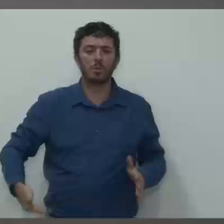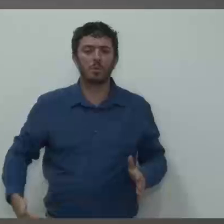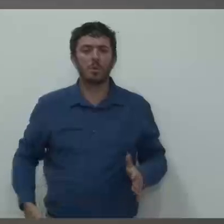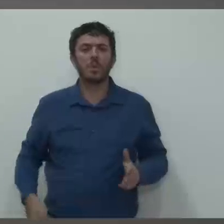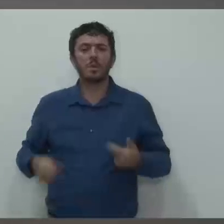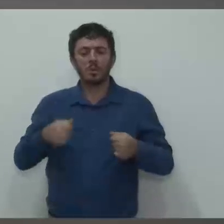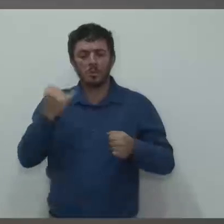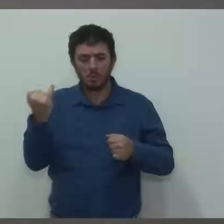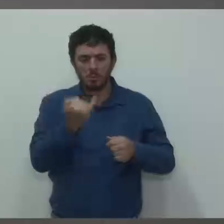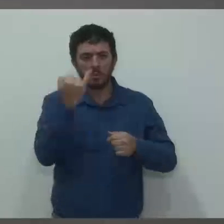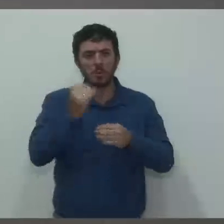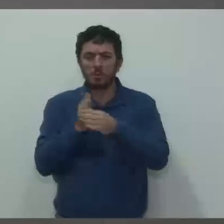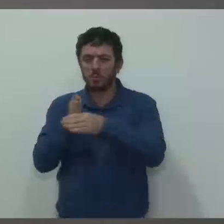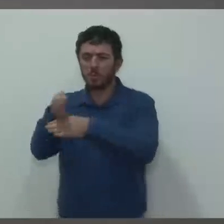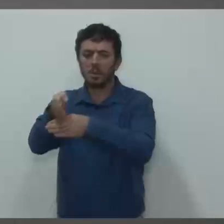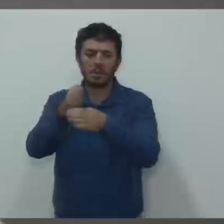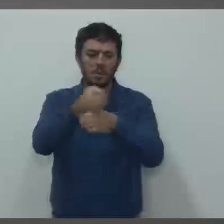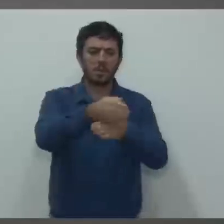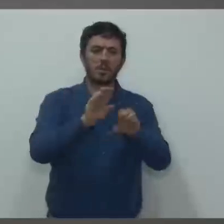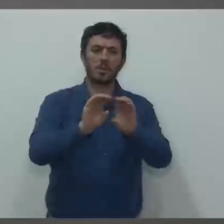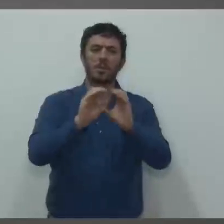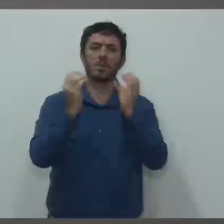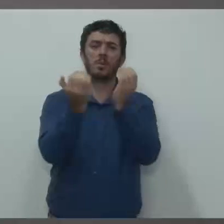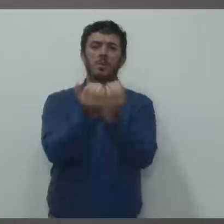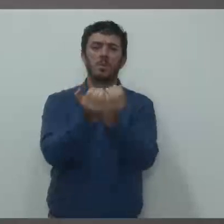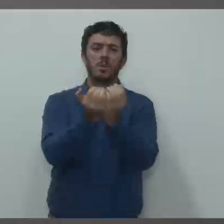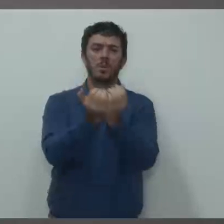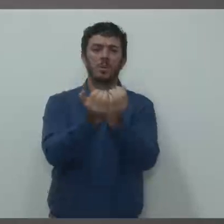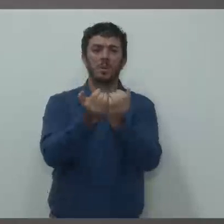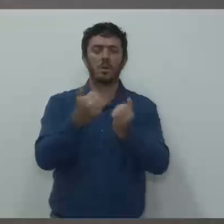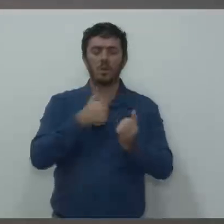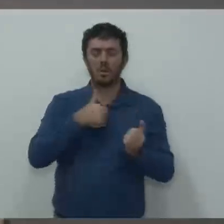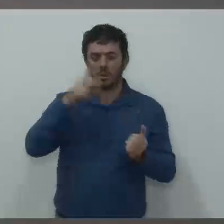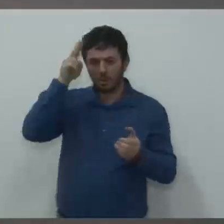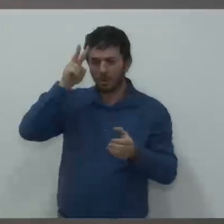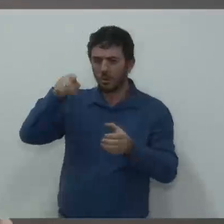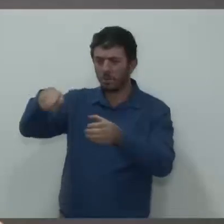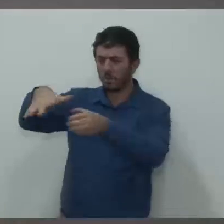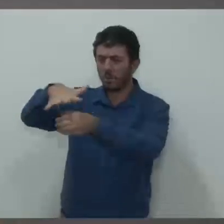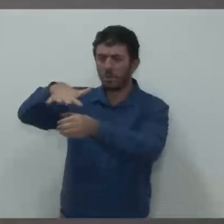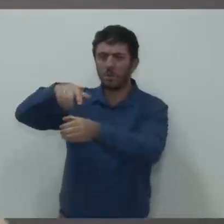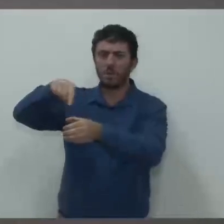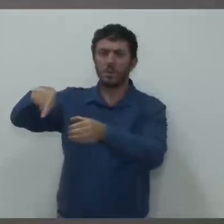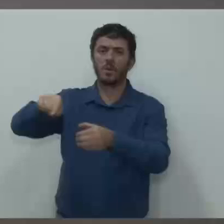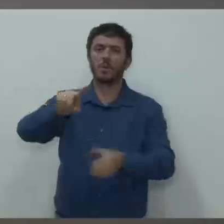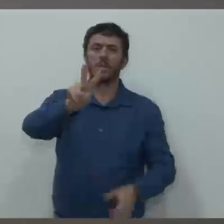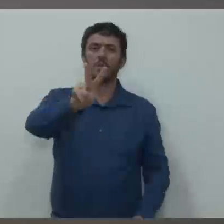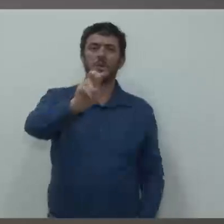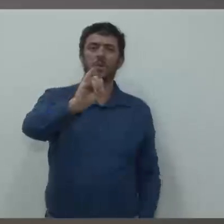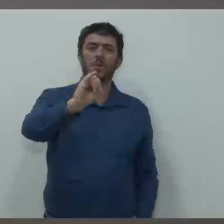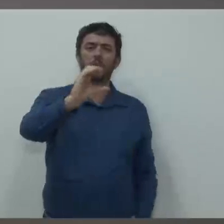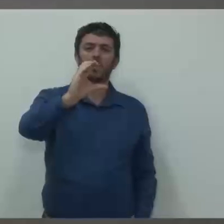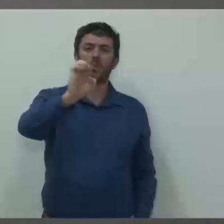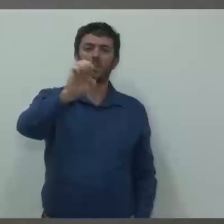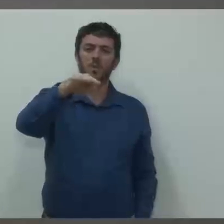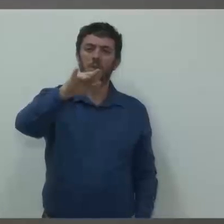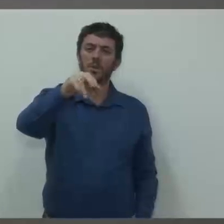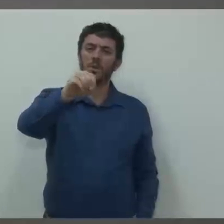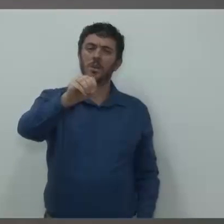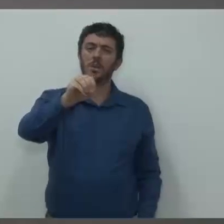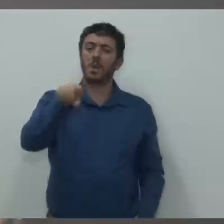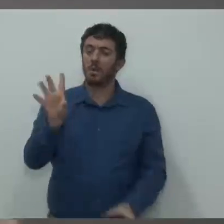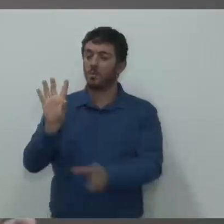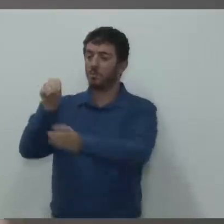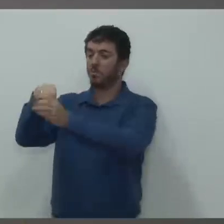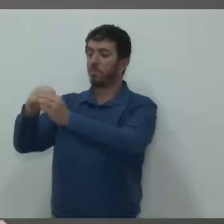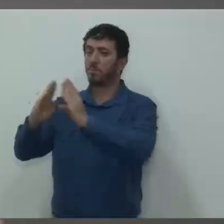questão sempre de lembrar, por exemplo, os vicentinos, não é? Essa instituição já dentro da Igreja Católica, o quanto que ela faz de trabalho que o